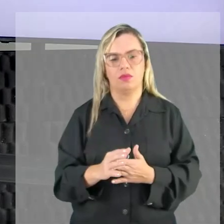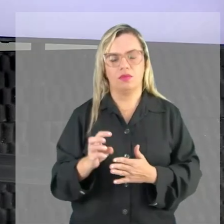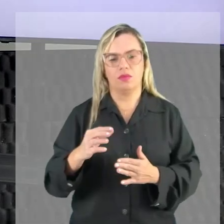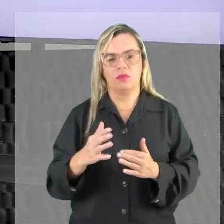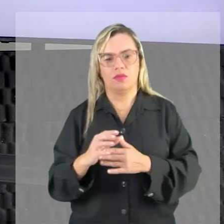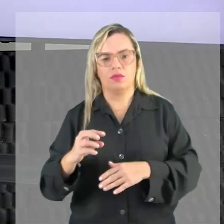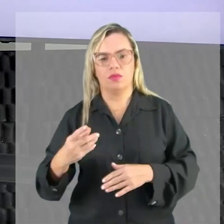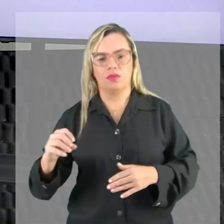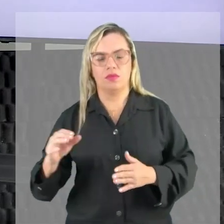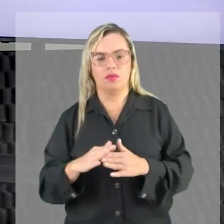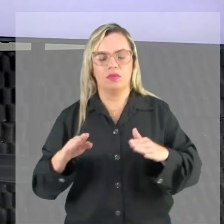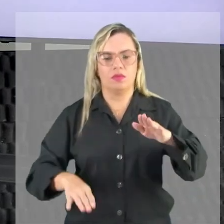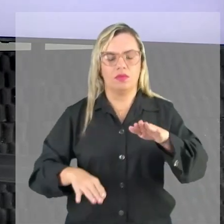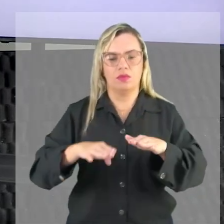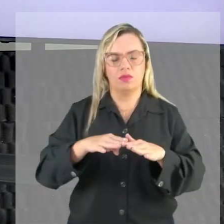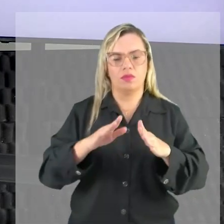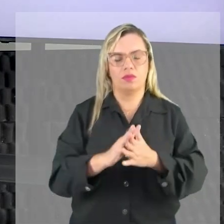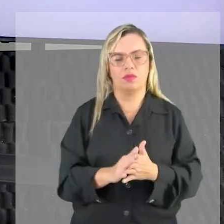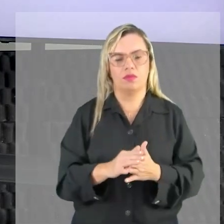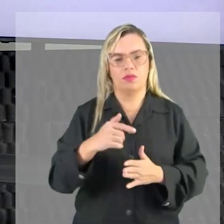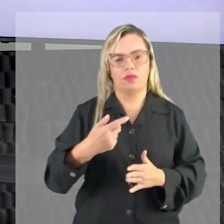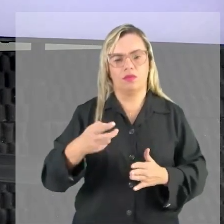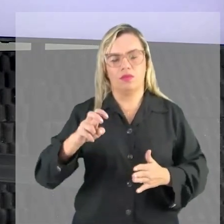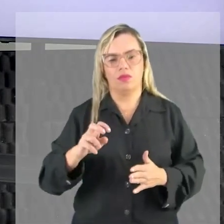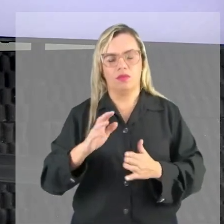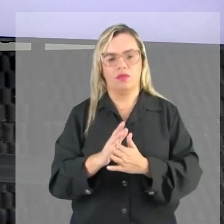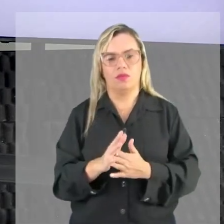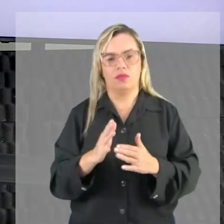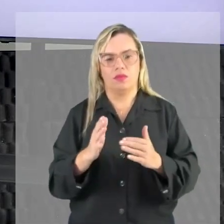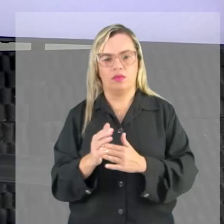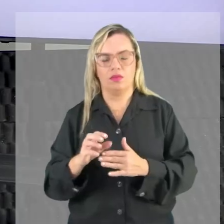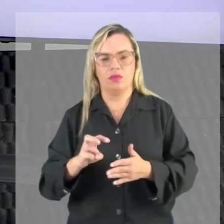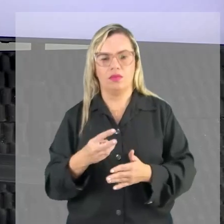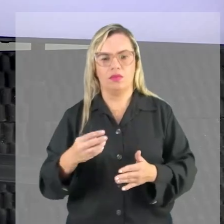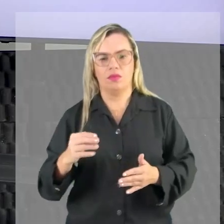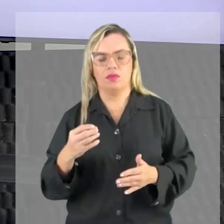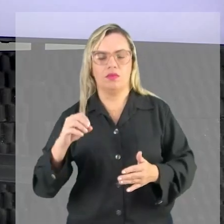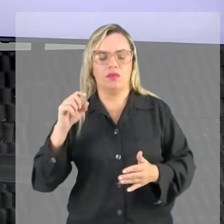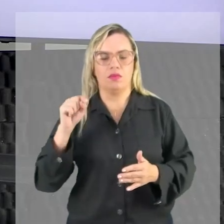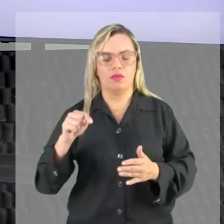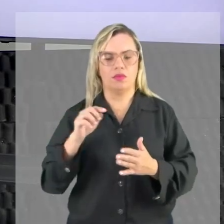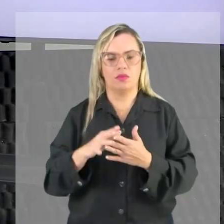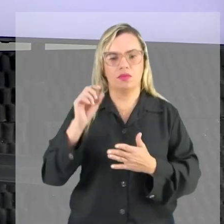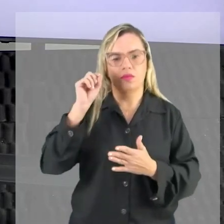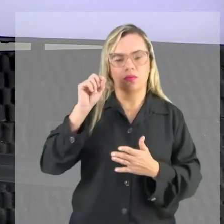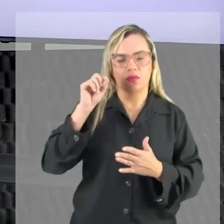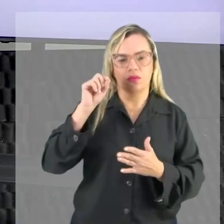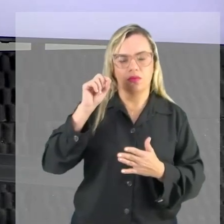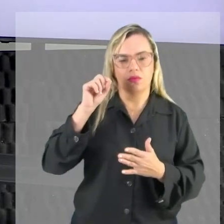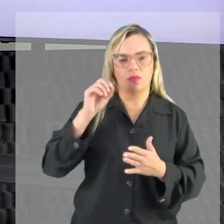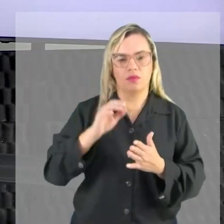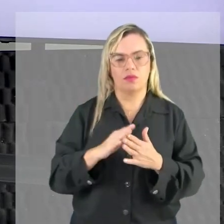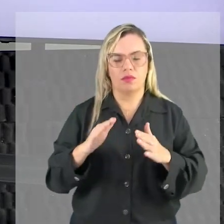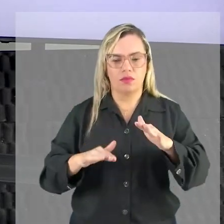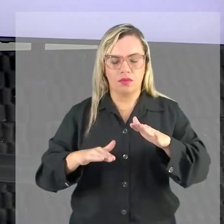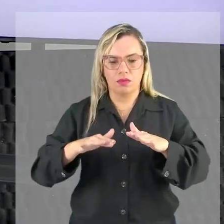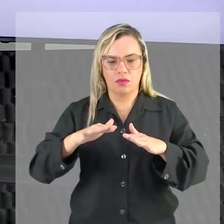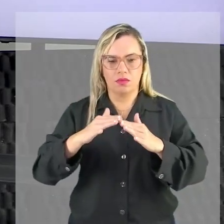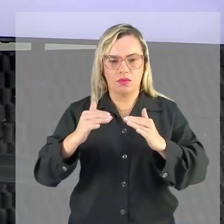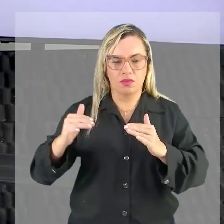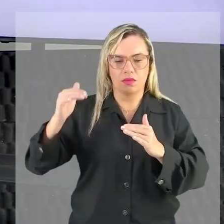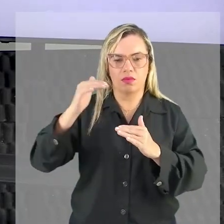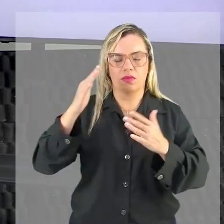faz 75 a 150 minutos de intensidade vigorosa. Já vai gerar benefícios